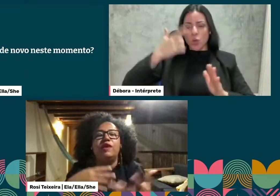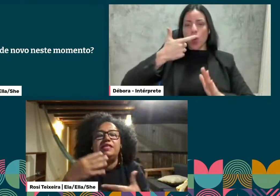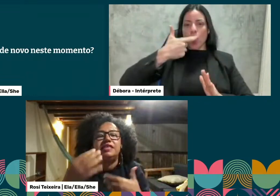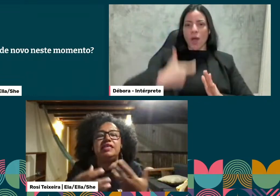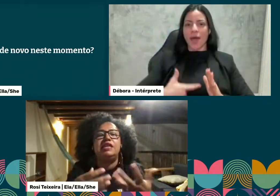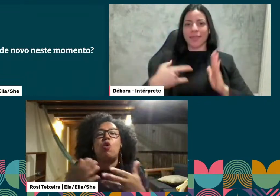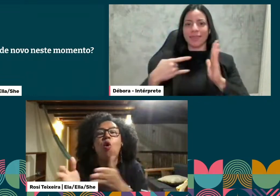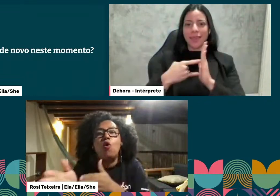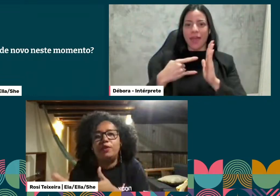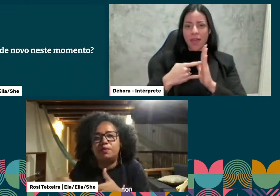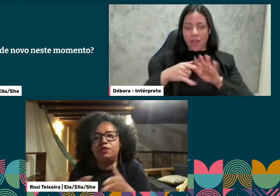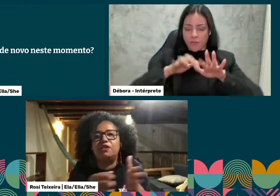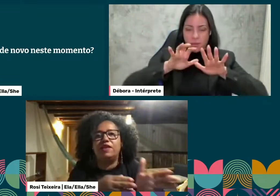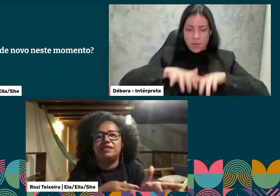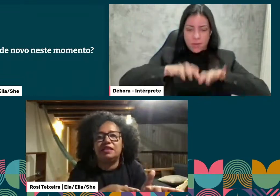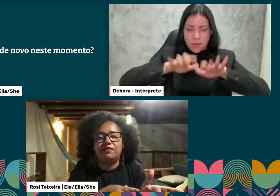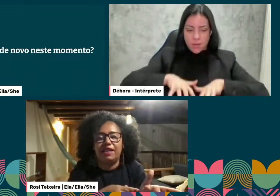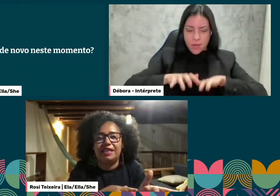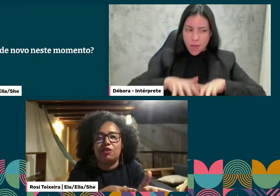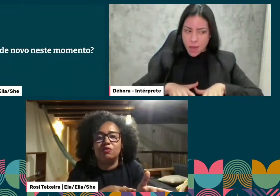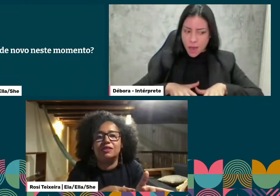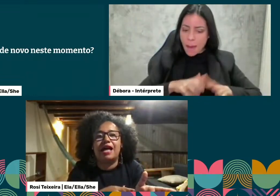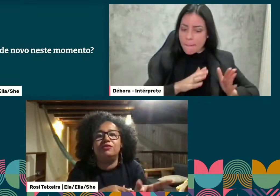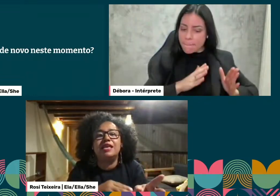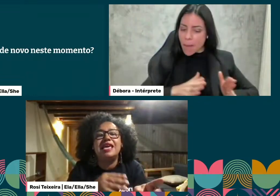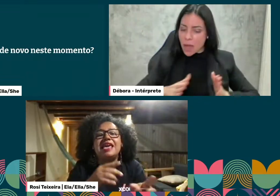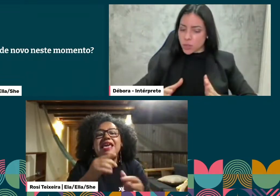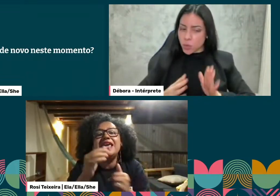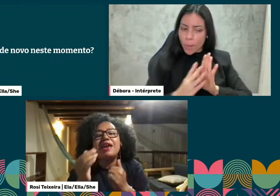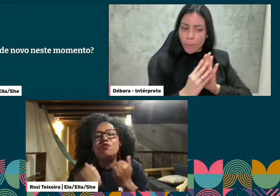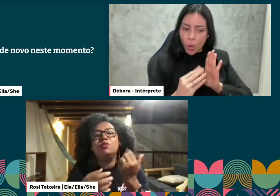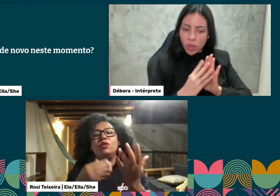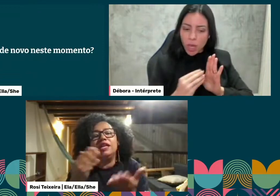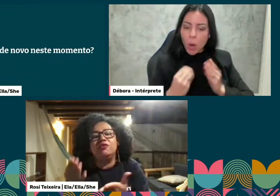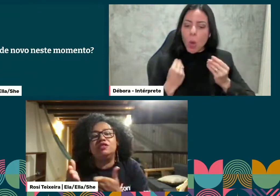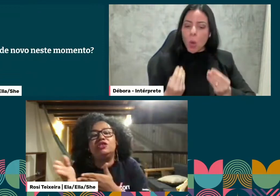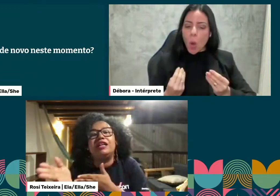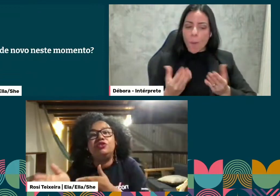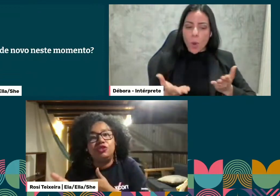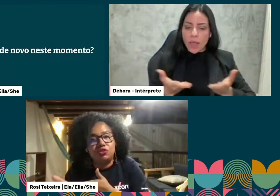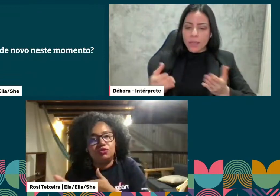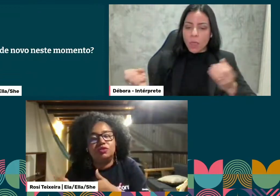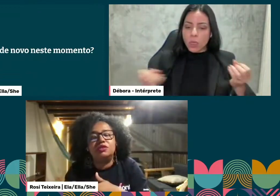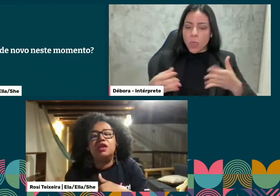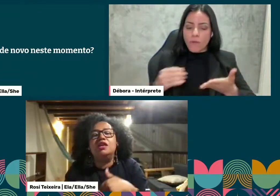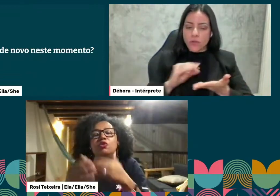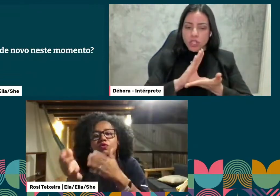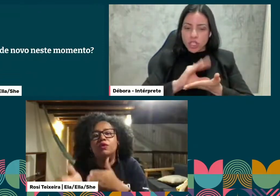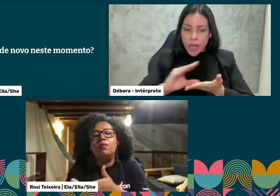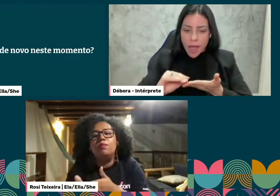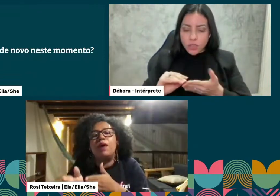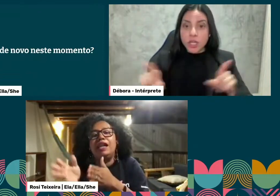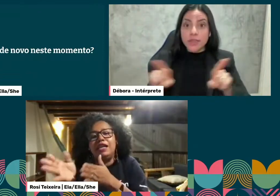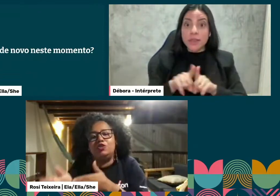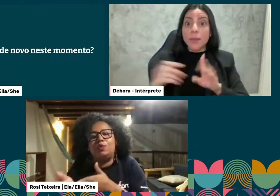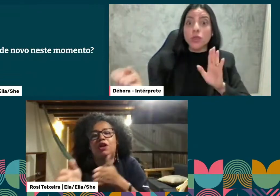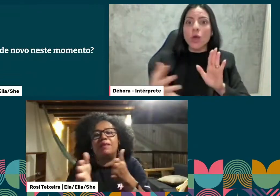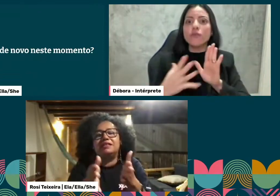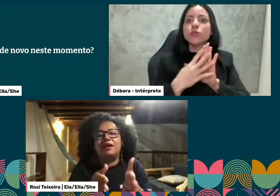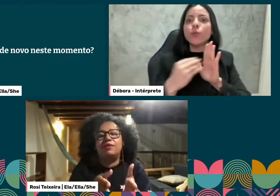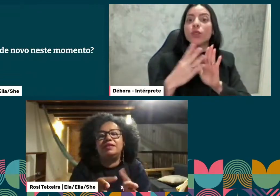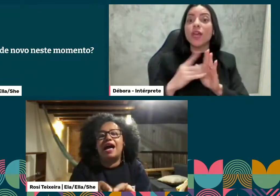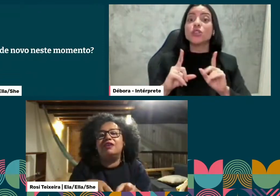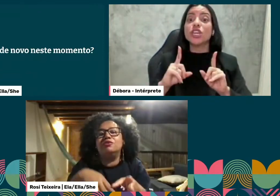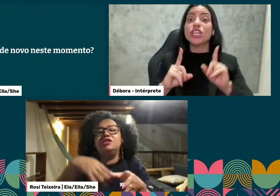que o modelo vai seguir, como esse modelo vai lidar com os dados, e os modelos estatísticos que usam, além